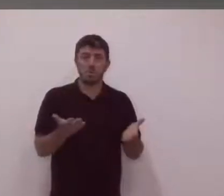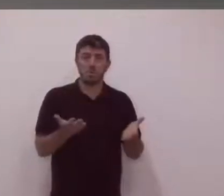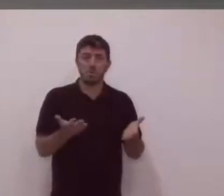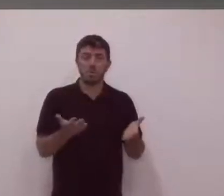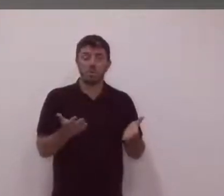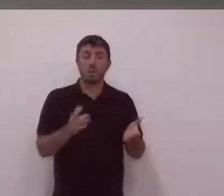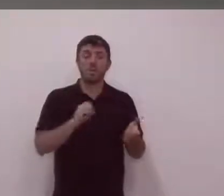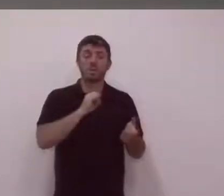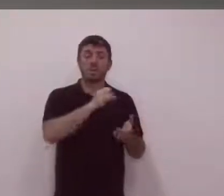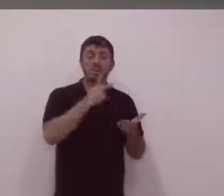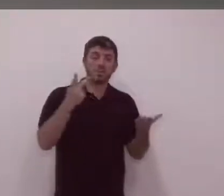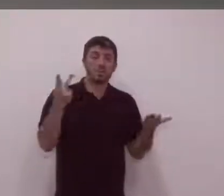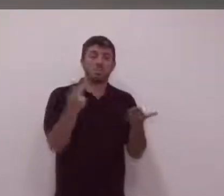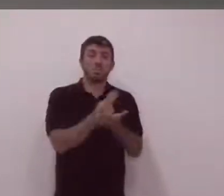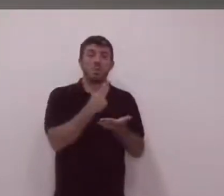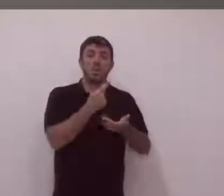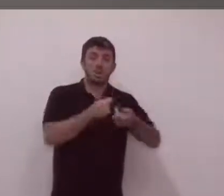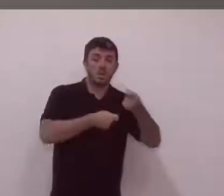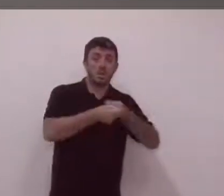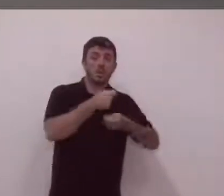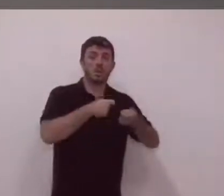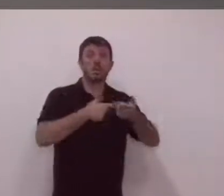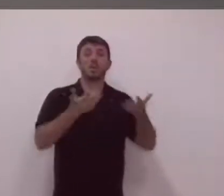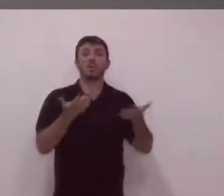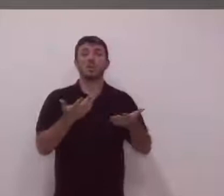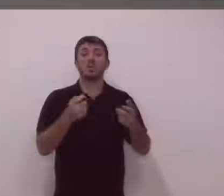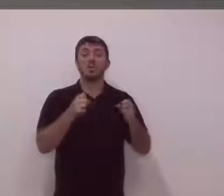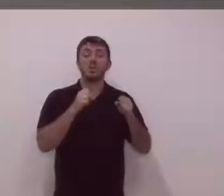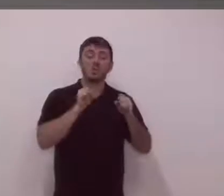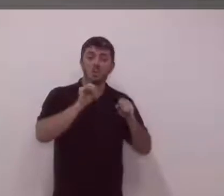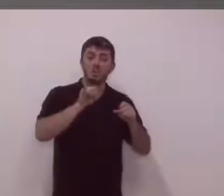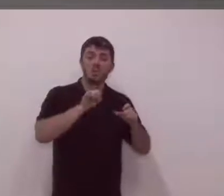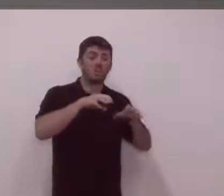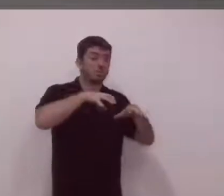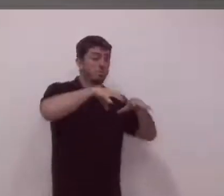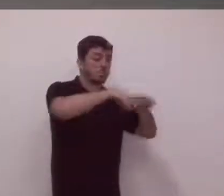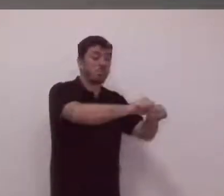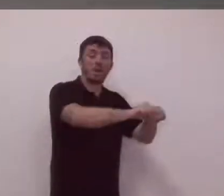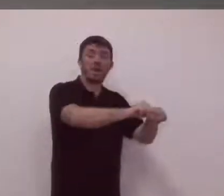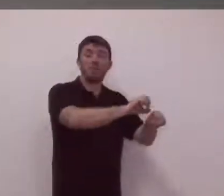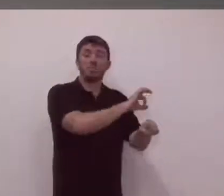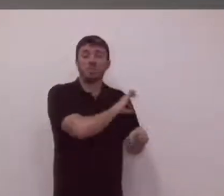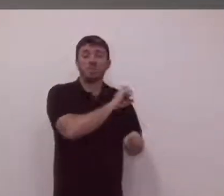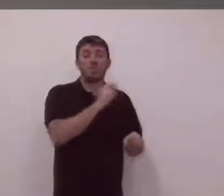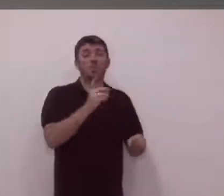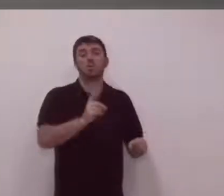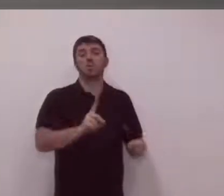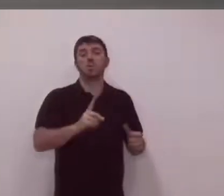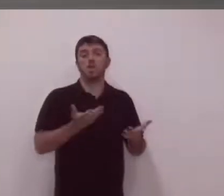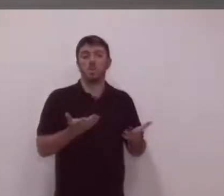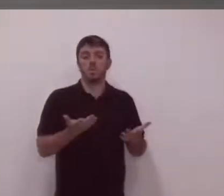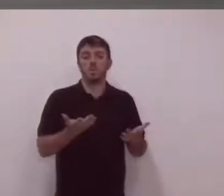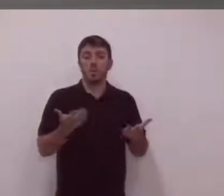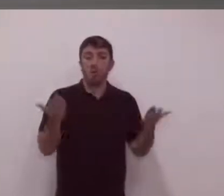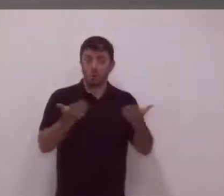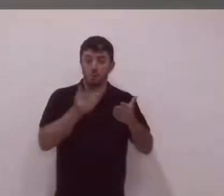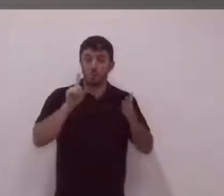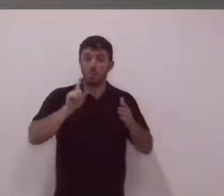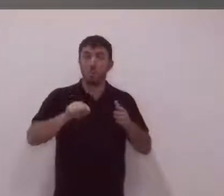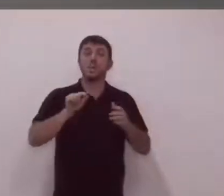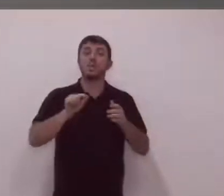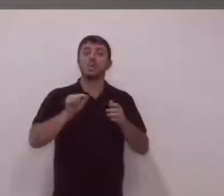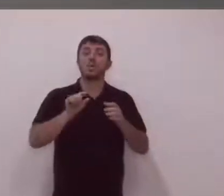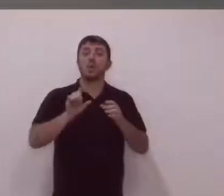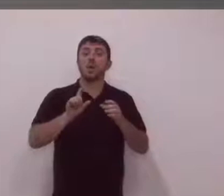administrativa do gestor público e eventual cassação ou não então hoje nós não estamos aprovando a cassação mas a abertura de uma comissão processante